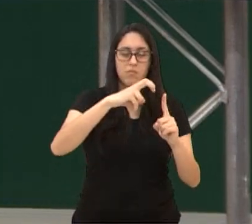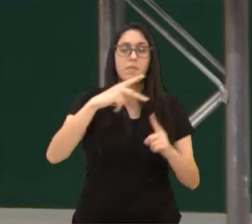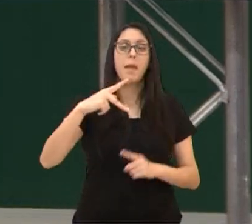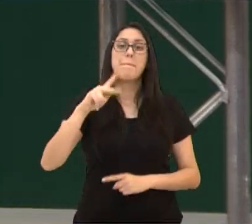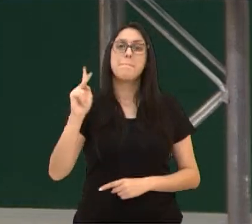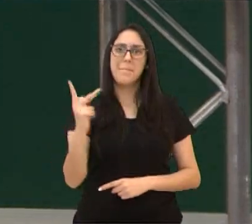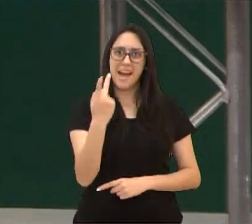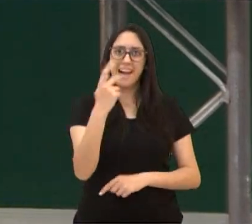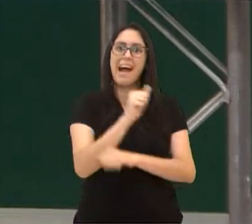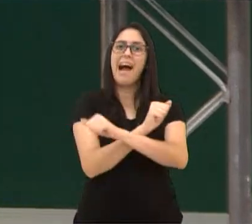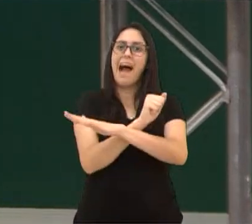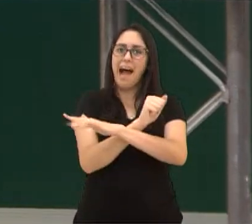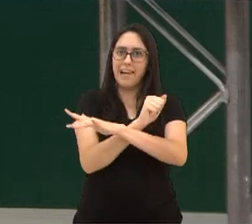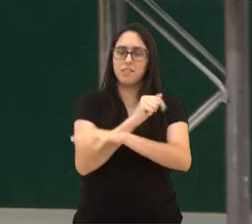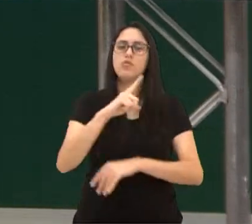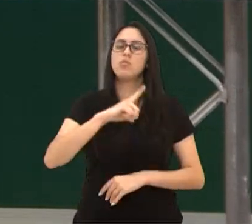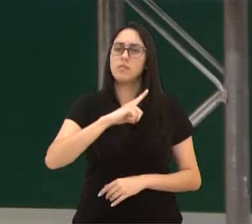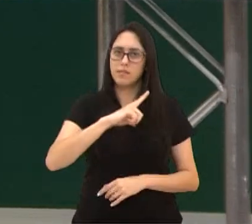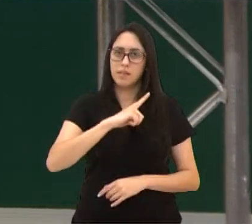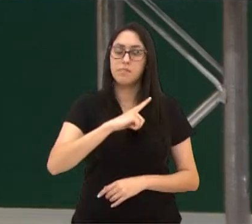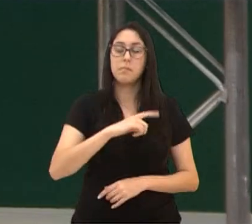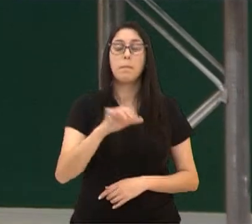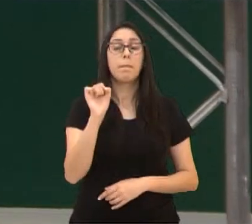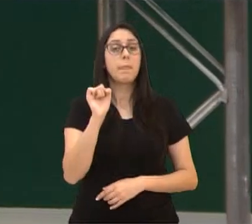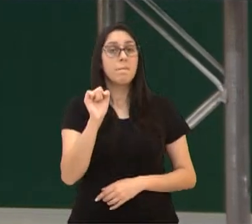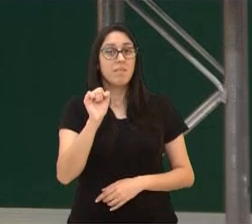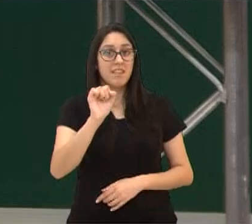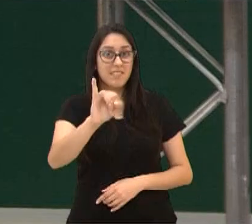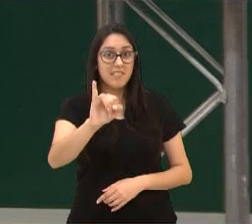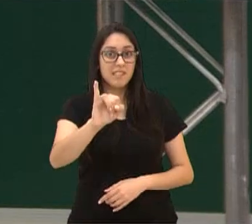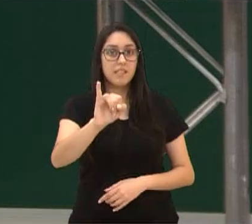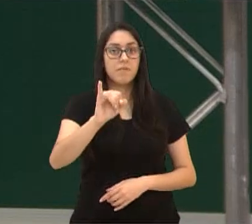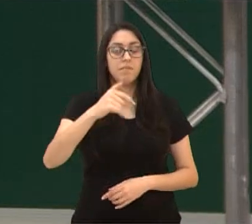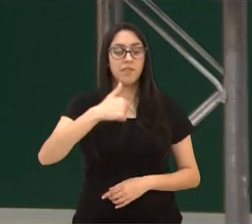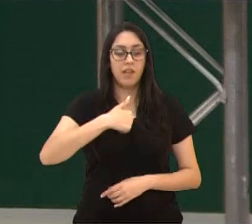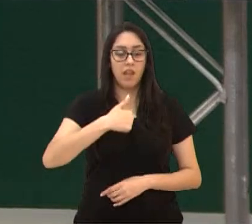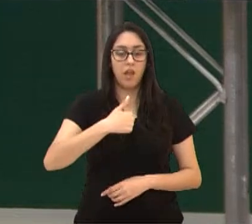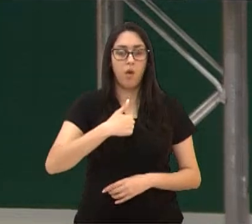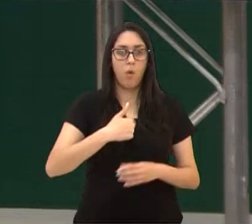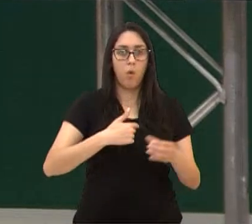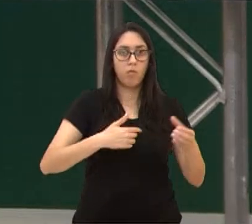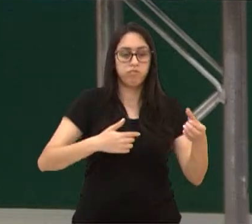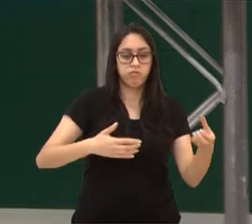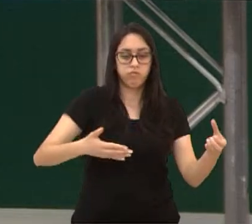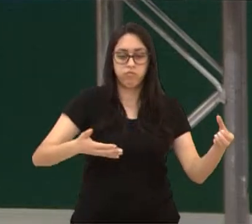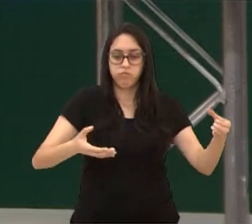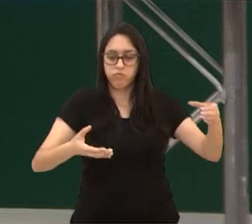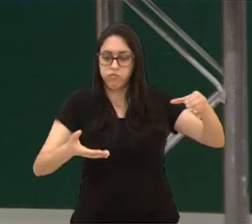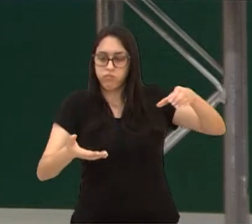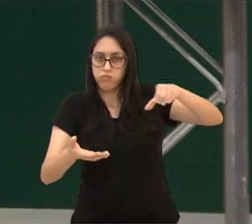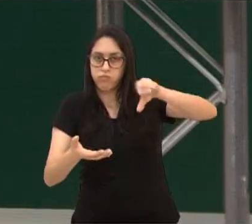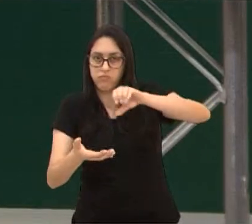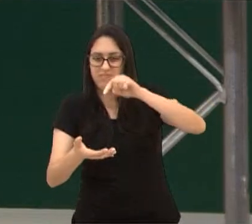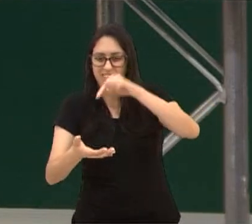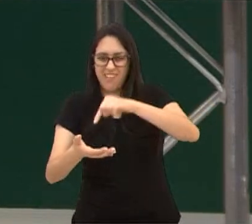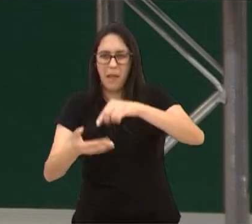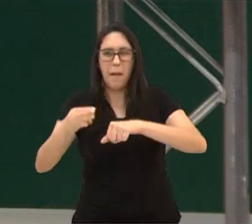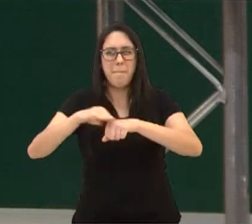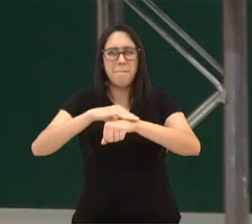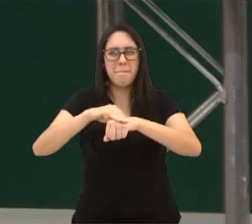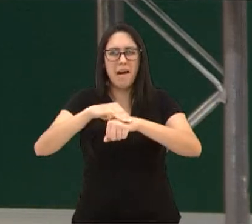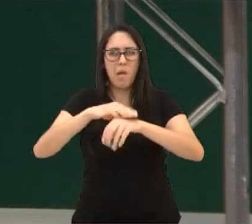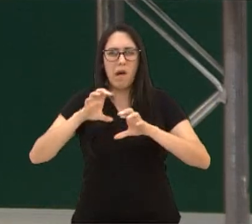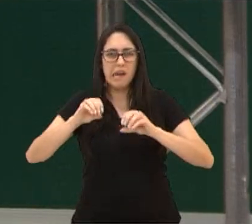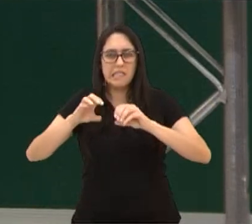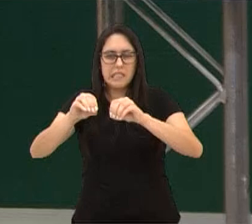ácido. Então, o que acontece? Quando você passar um ácido sobre a ferrugem, ela vai, dependendo da